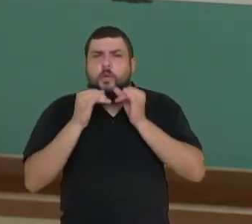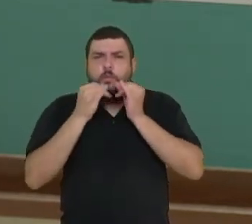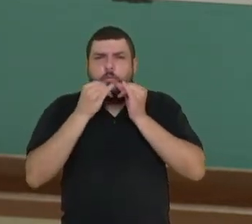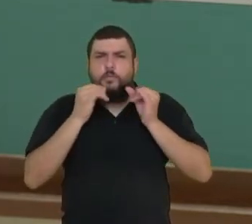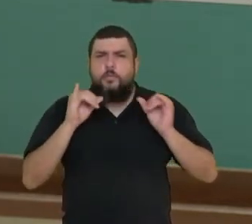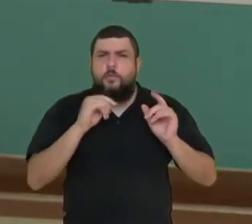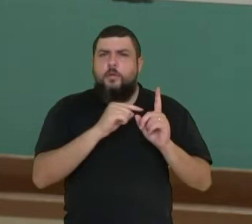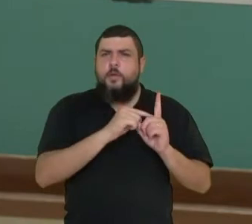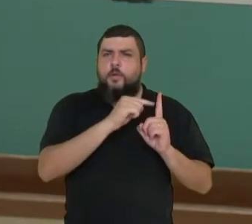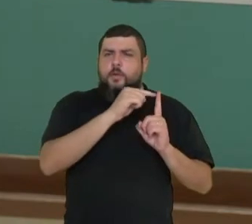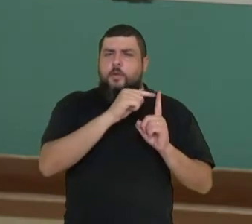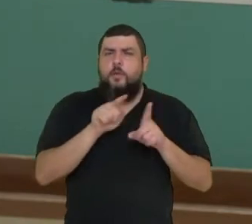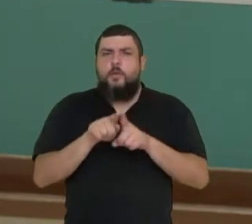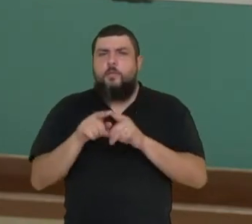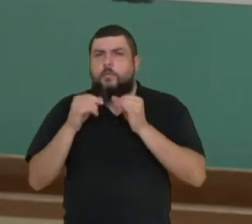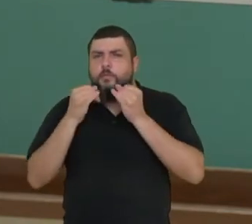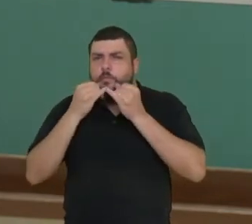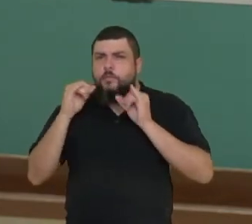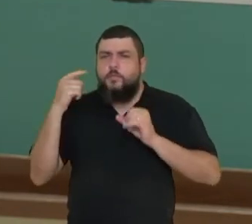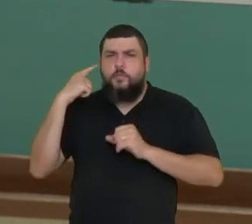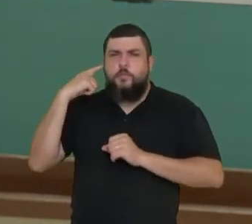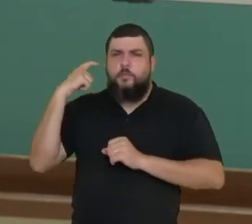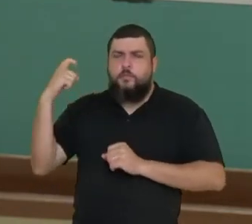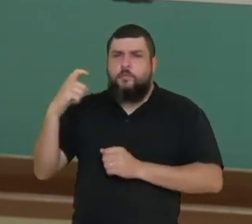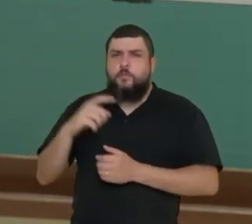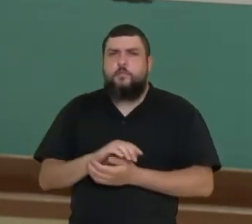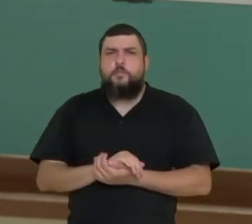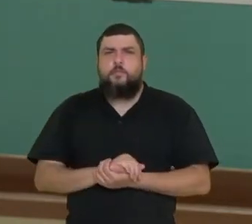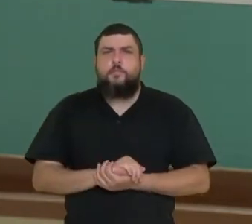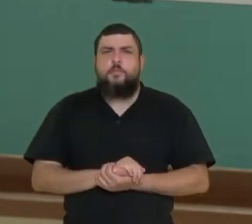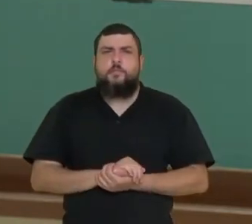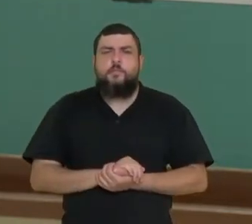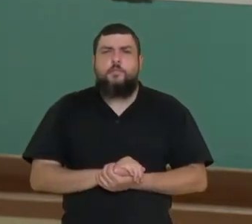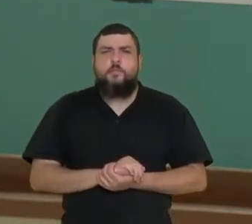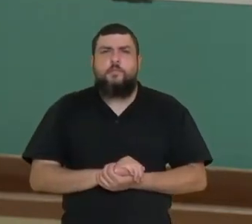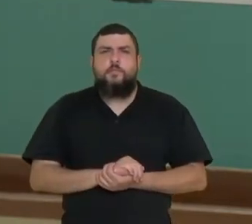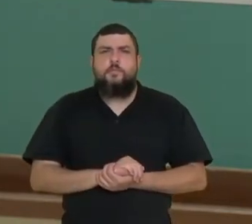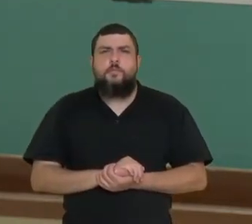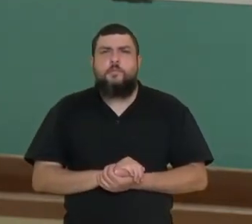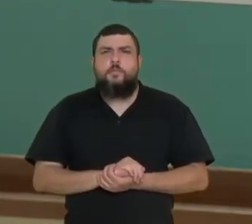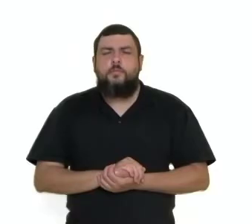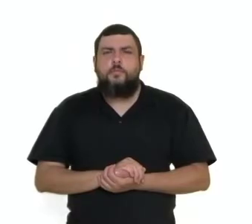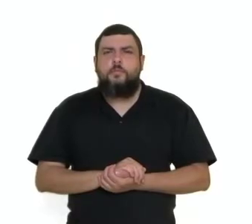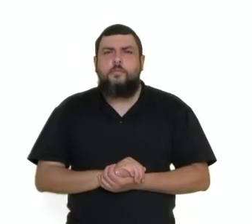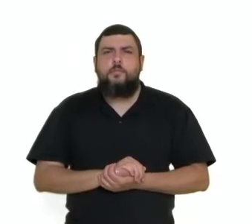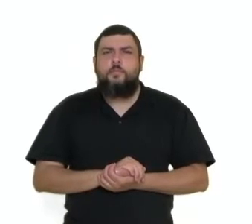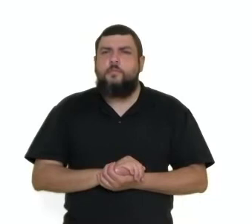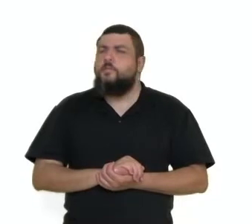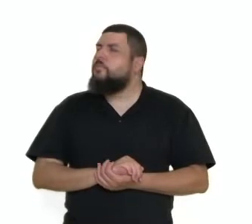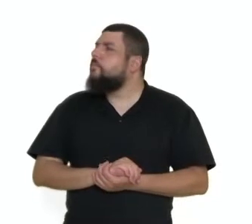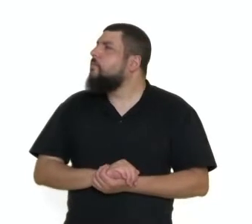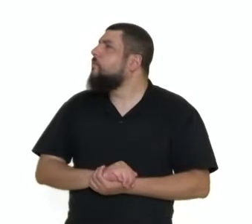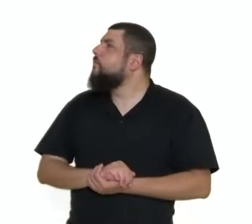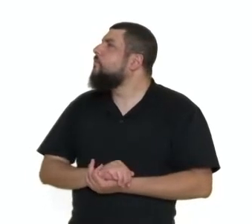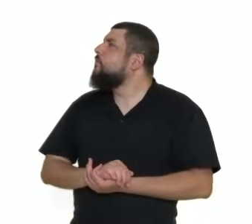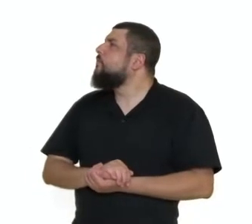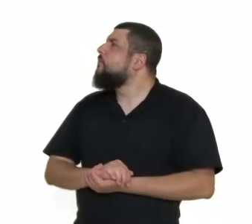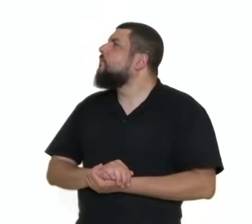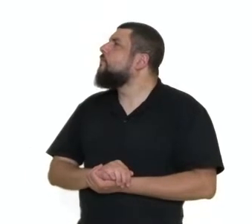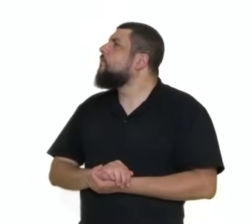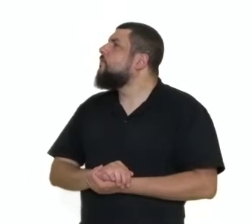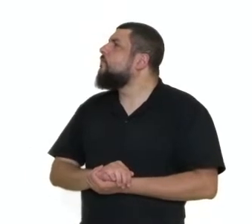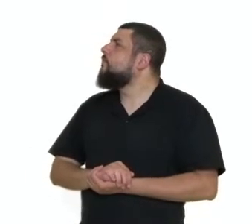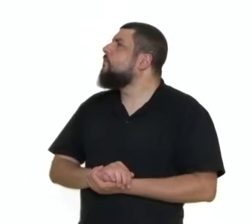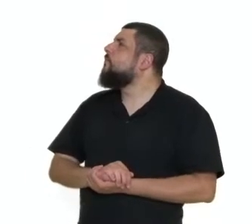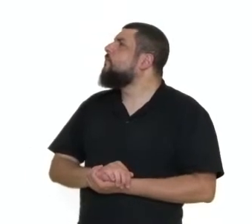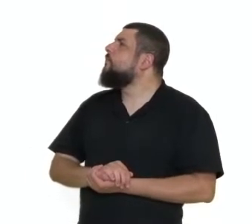e essa energia sonora. Lei da conservação da energia. O estudo das diversas formas de